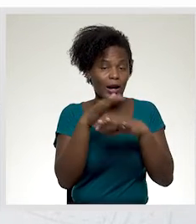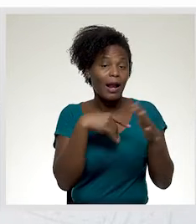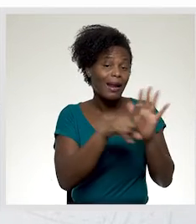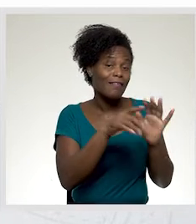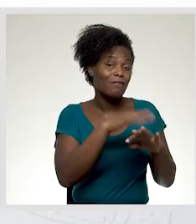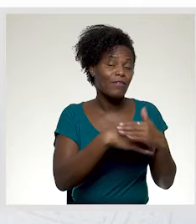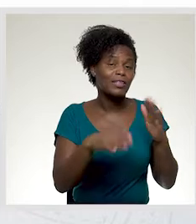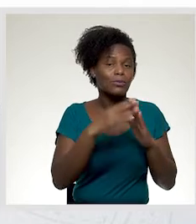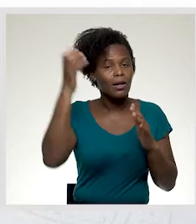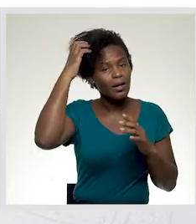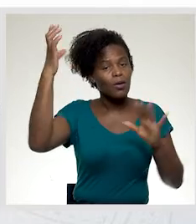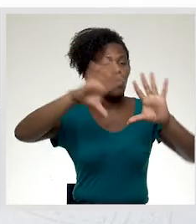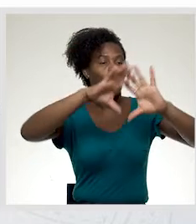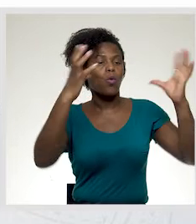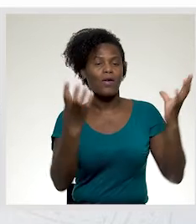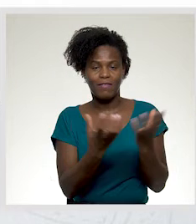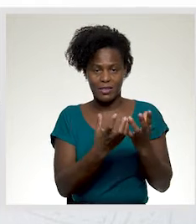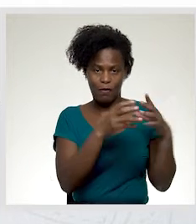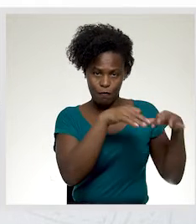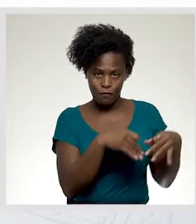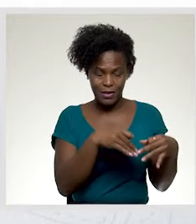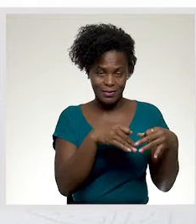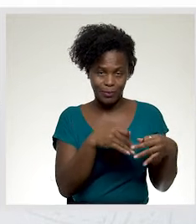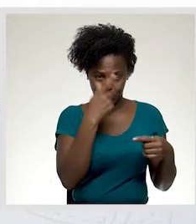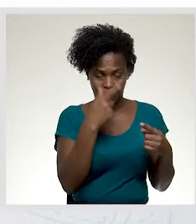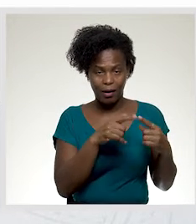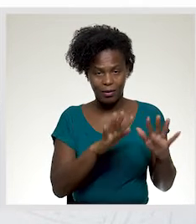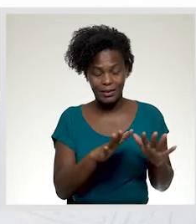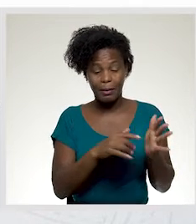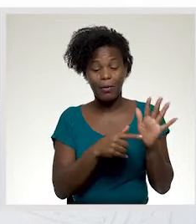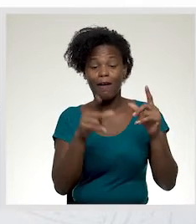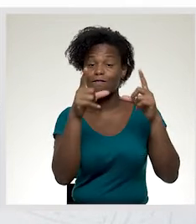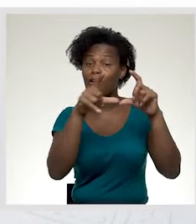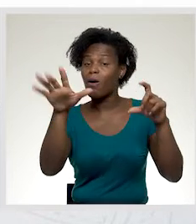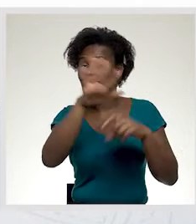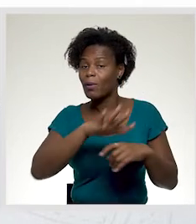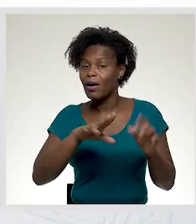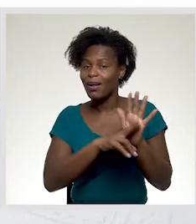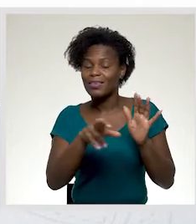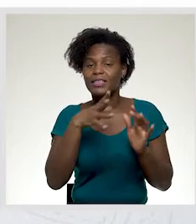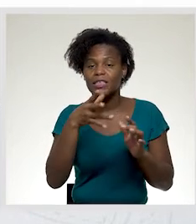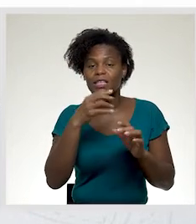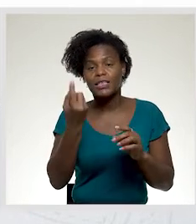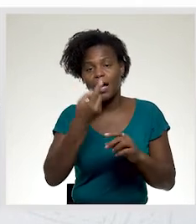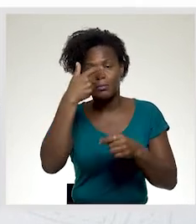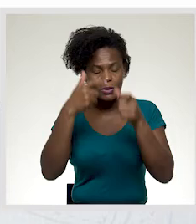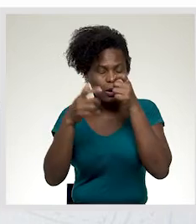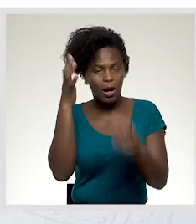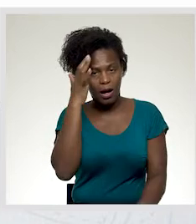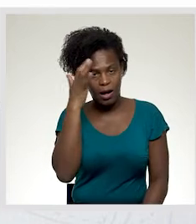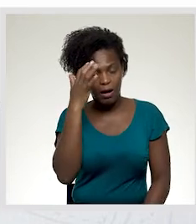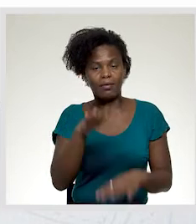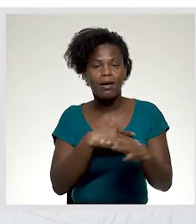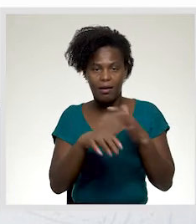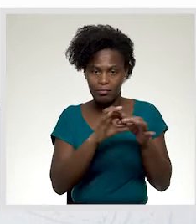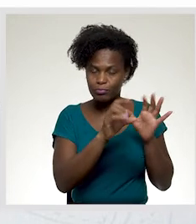de um reino universal de fins. Esta fórmula mostra que o ser racional é